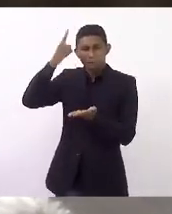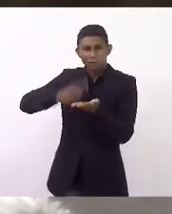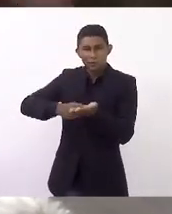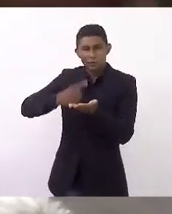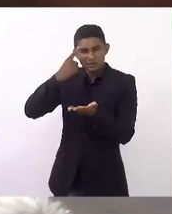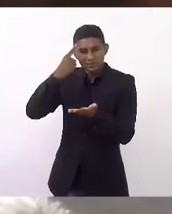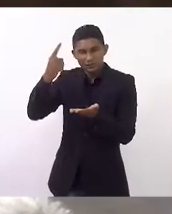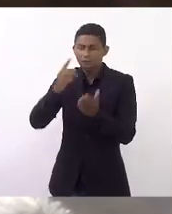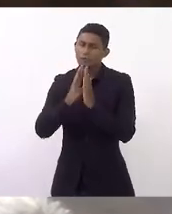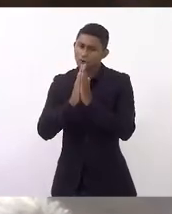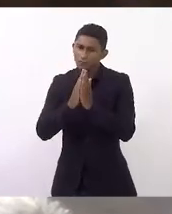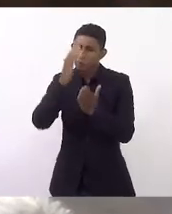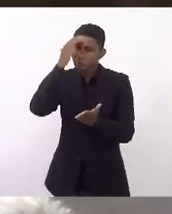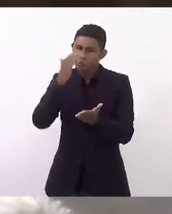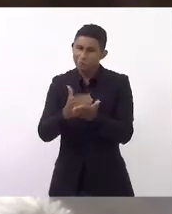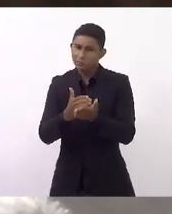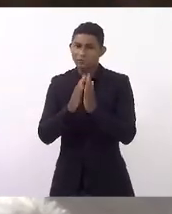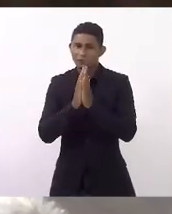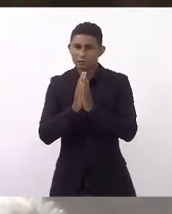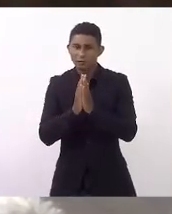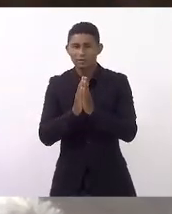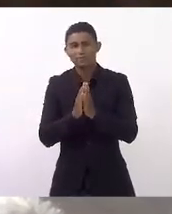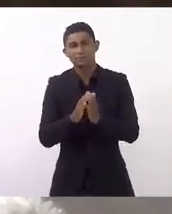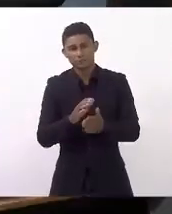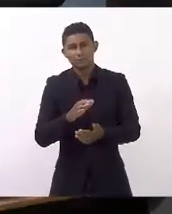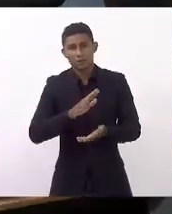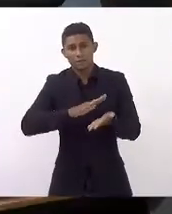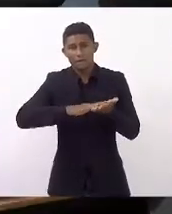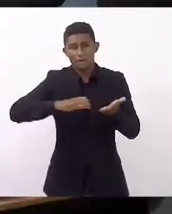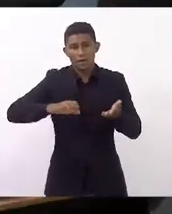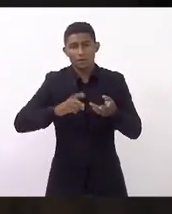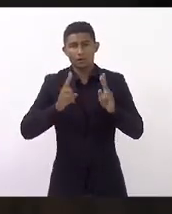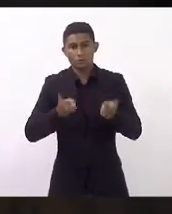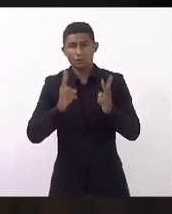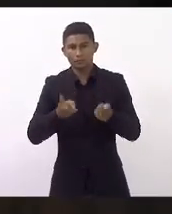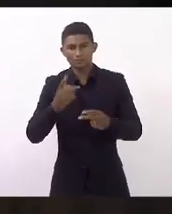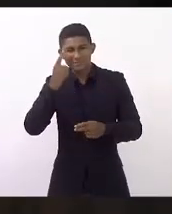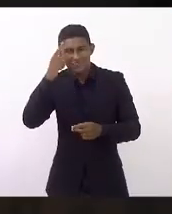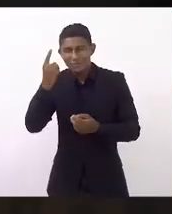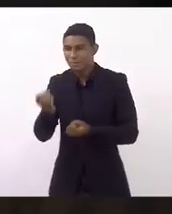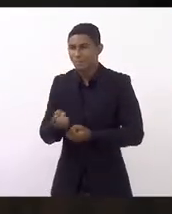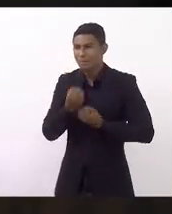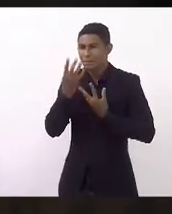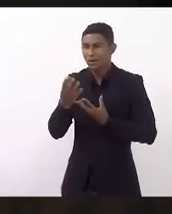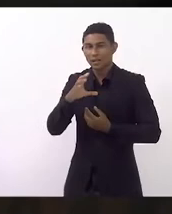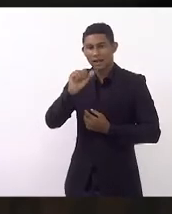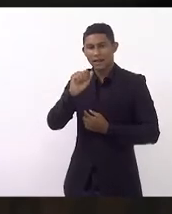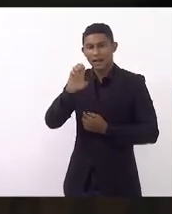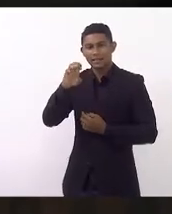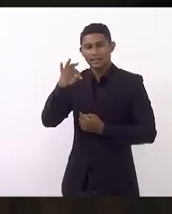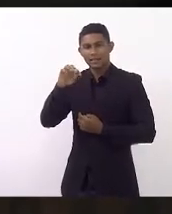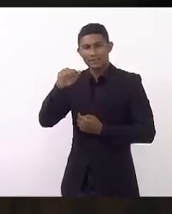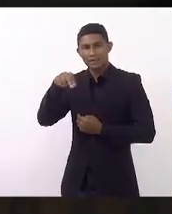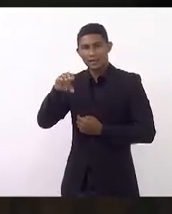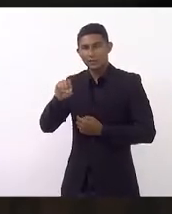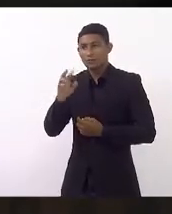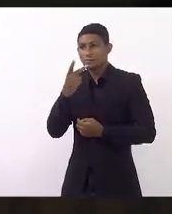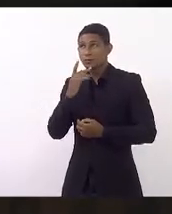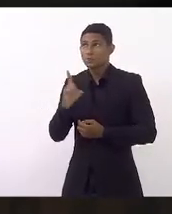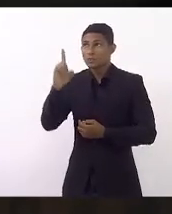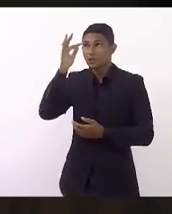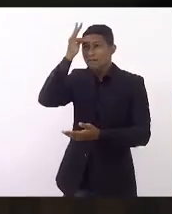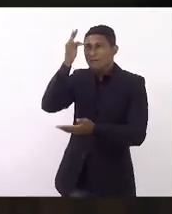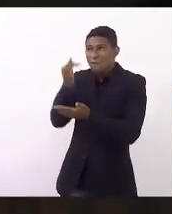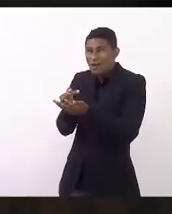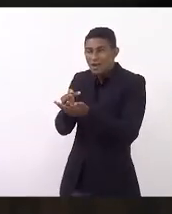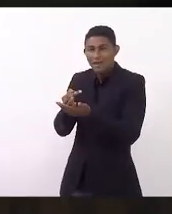acordo proposto no Colégio de Líderes, pela manutenção do veto. Como diz o poeta Caetano Veloso, com fé em Deus, eu não vou morrer